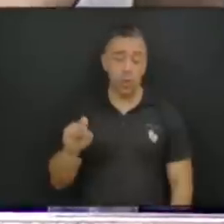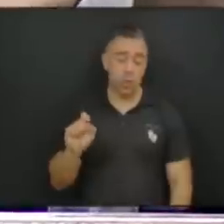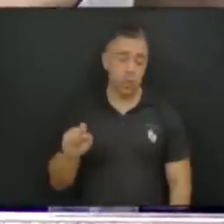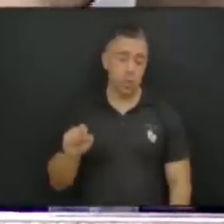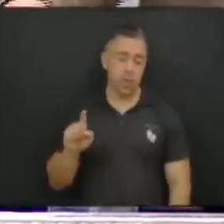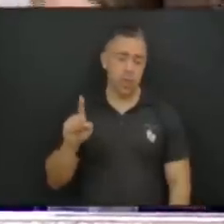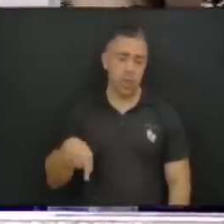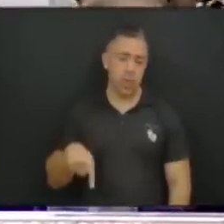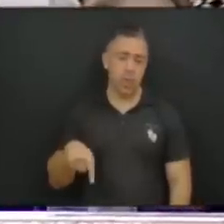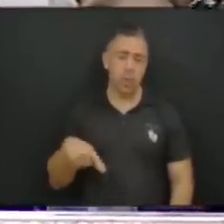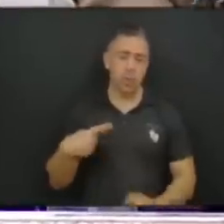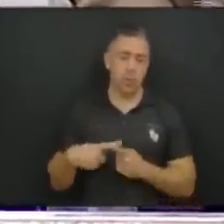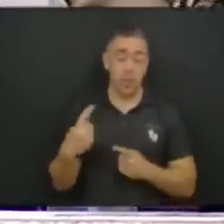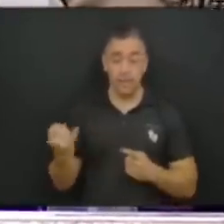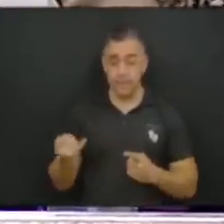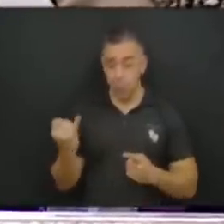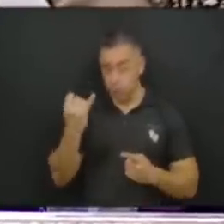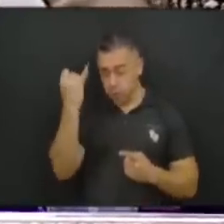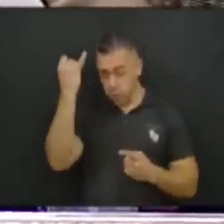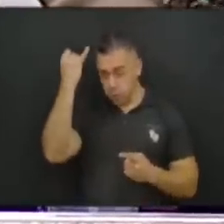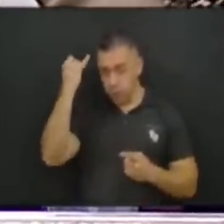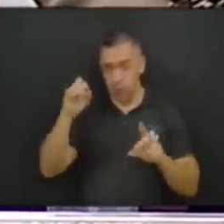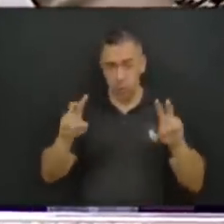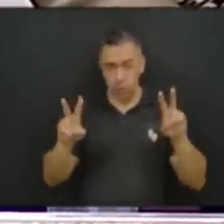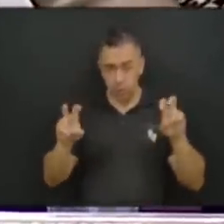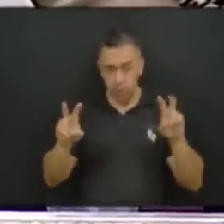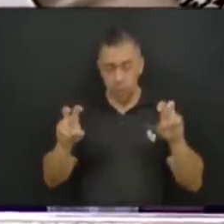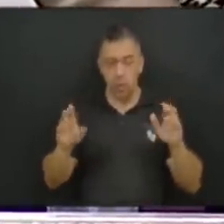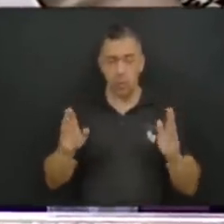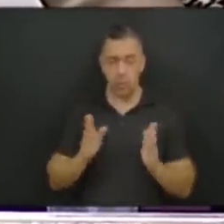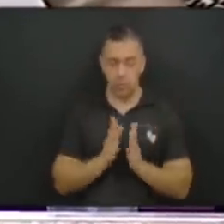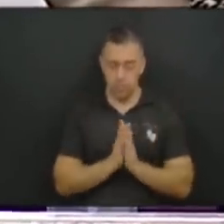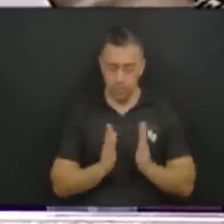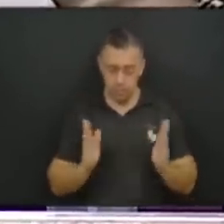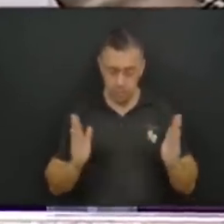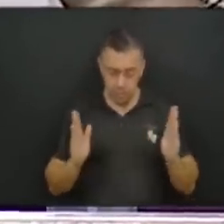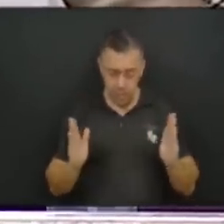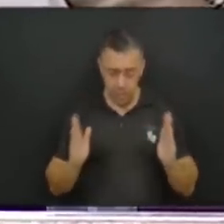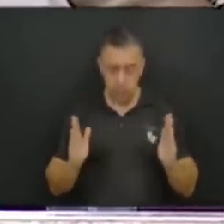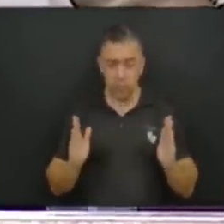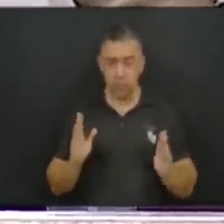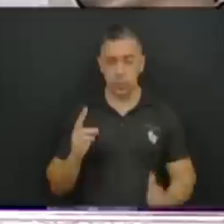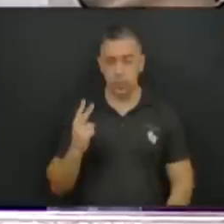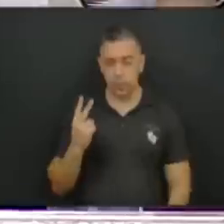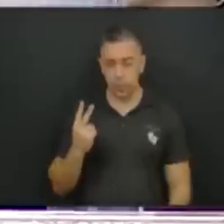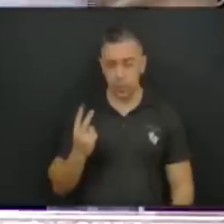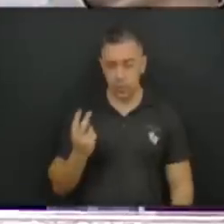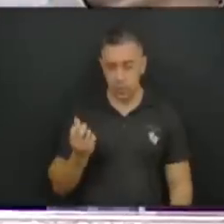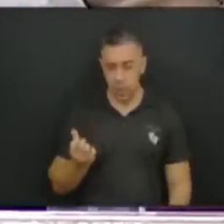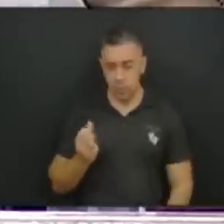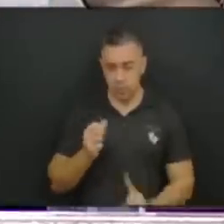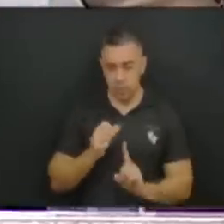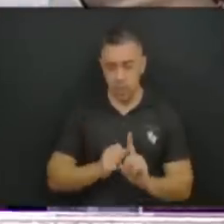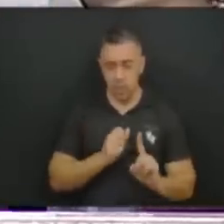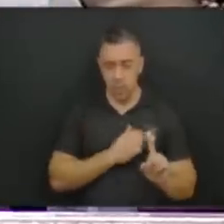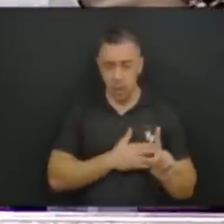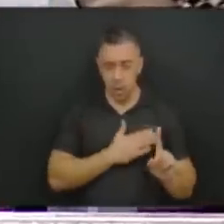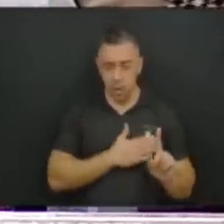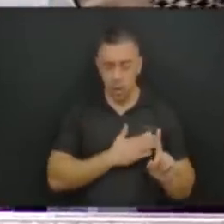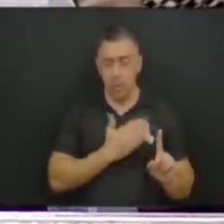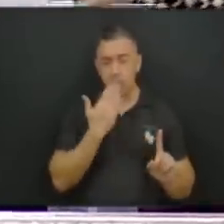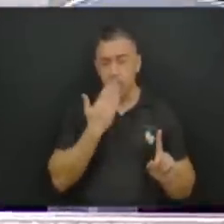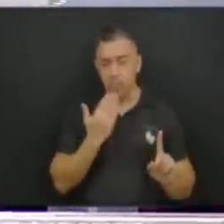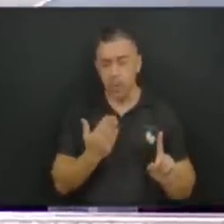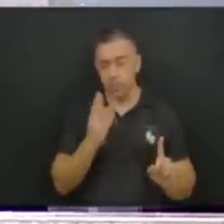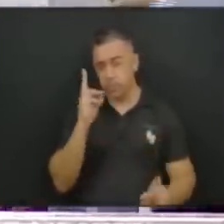em função da relevância do tema e como prazo nosso é 26 agosto traz